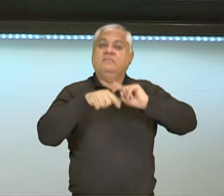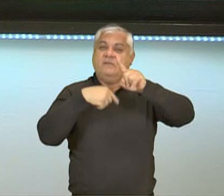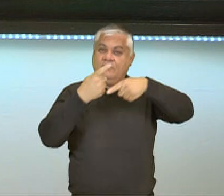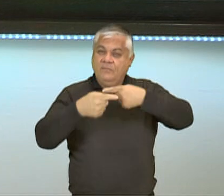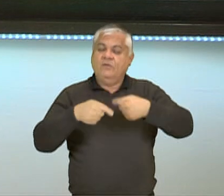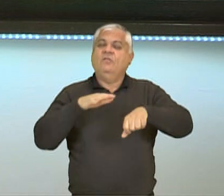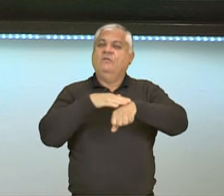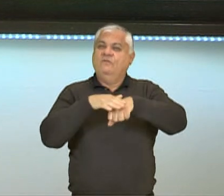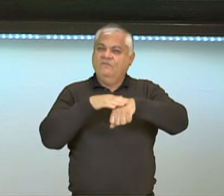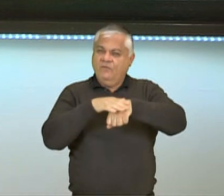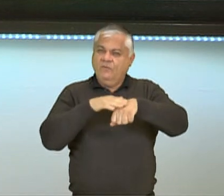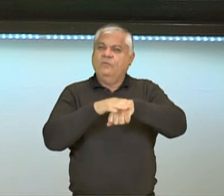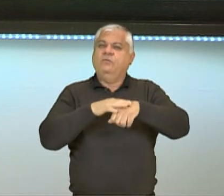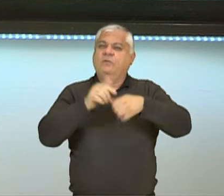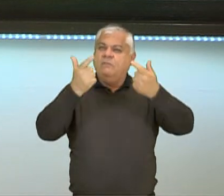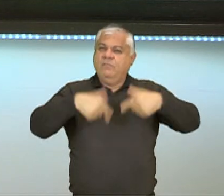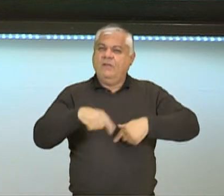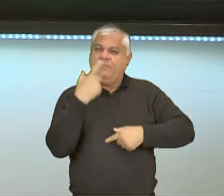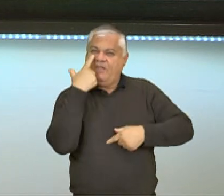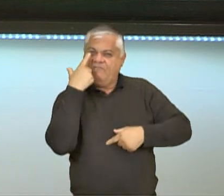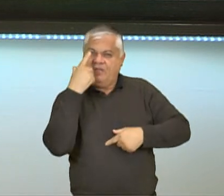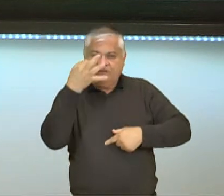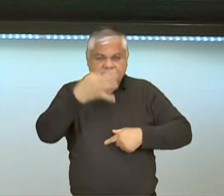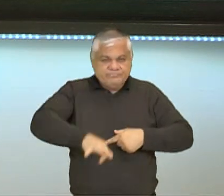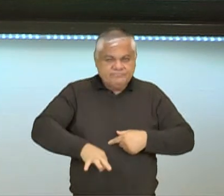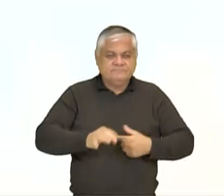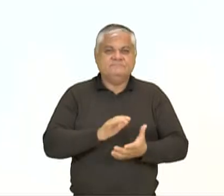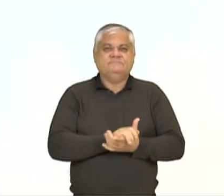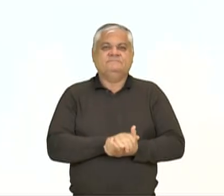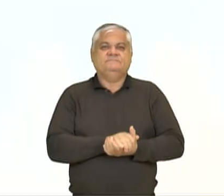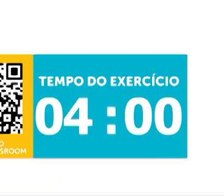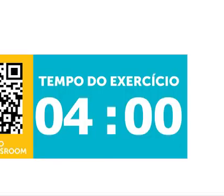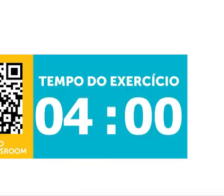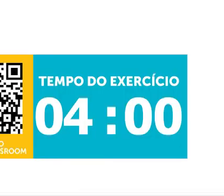gente já volta para ver se essa resposta está correta.